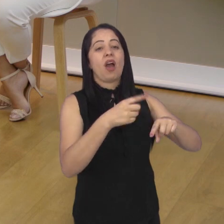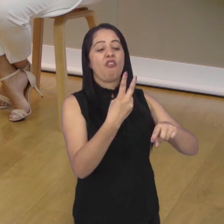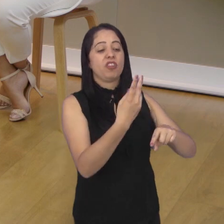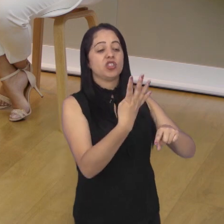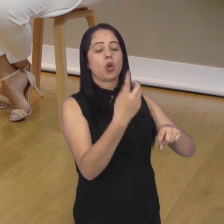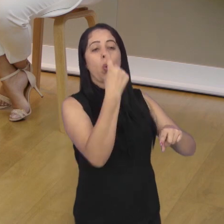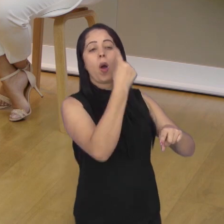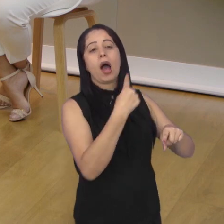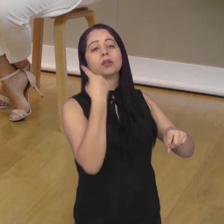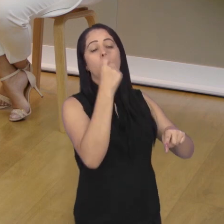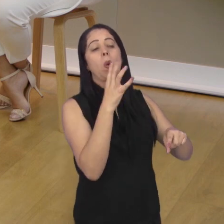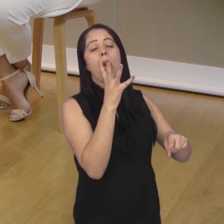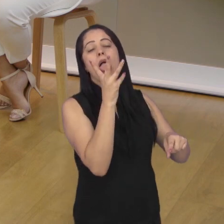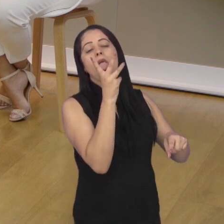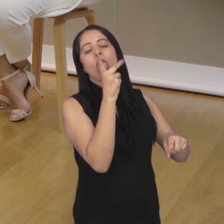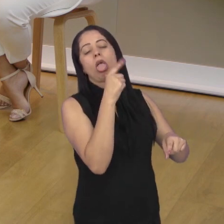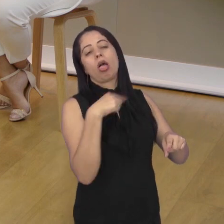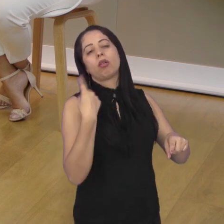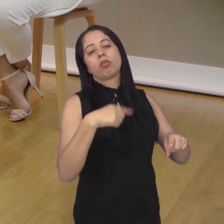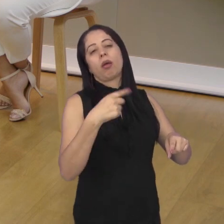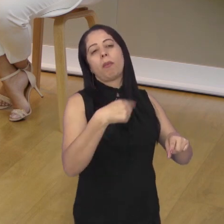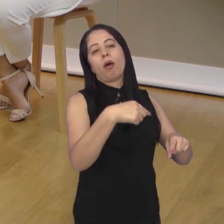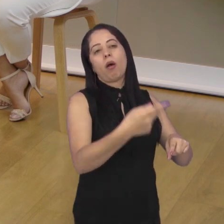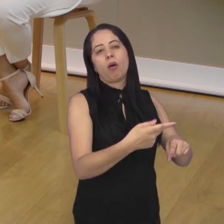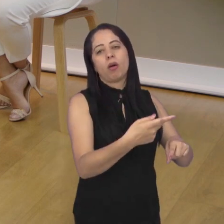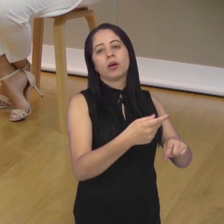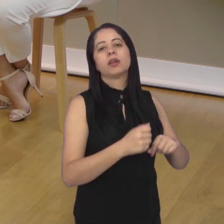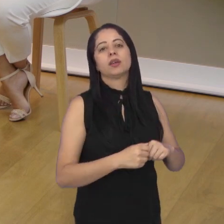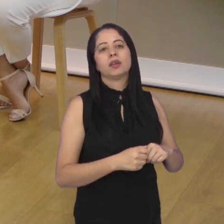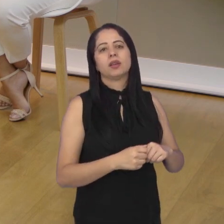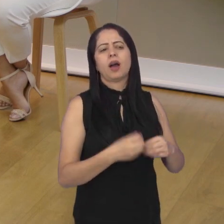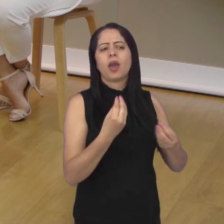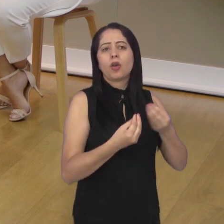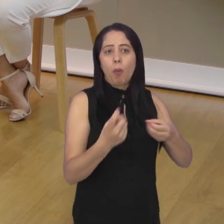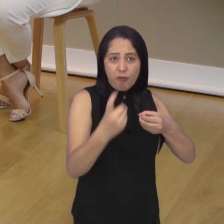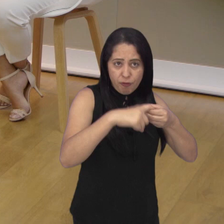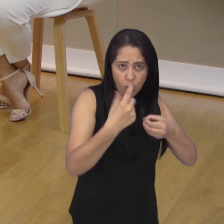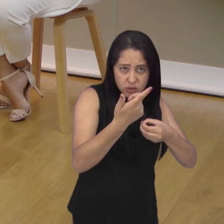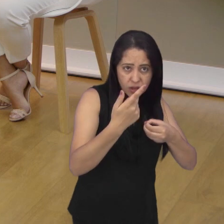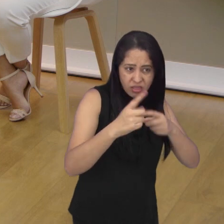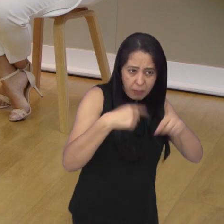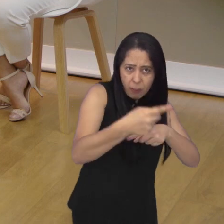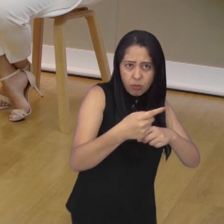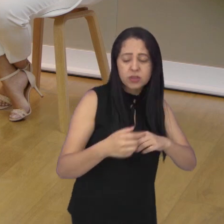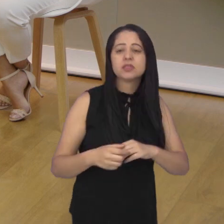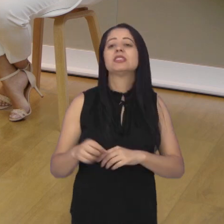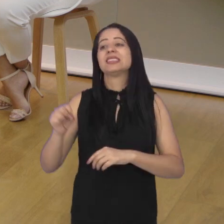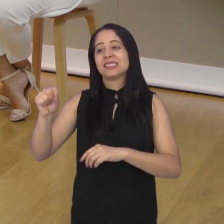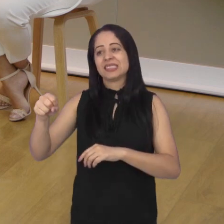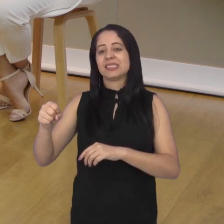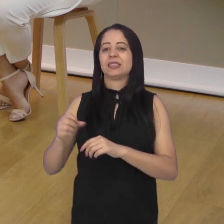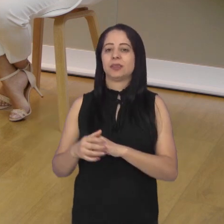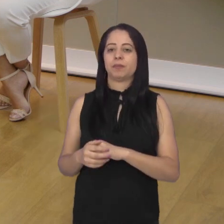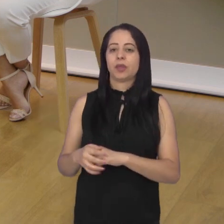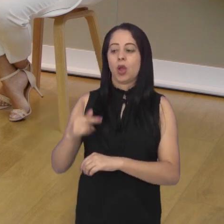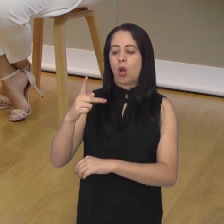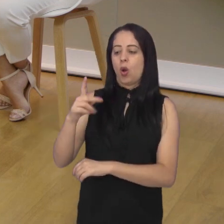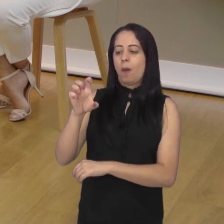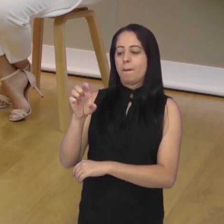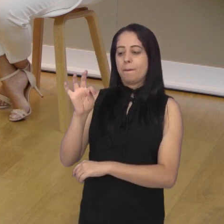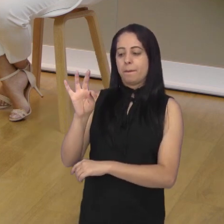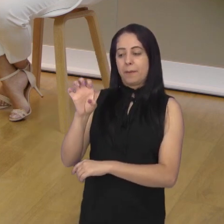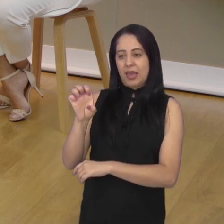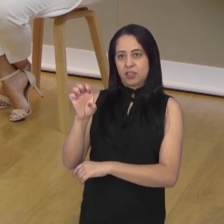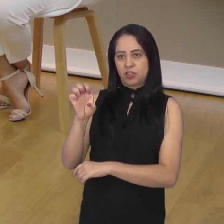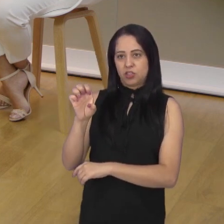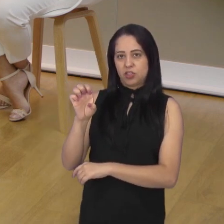Aí o paciente vai para casa com esse produto e volta depois? Só que aí é um teste de contato, aí é chamado teste de contato tardio. Outro teste. É outro teste. O